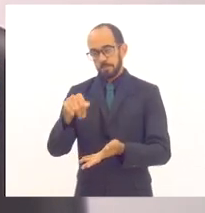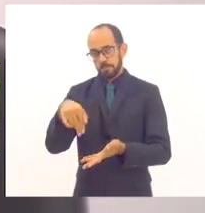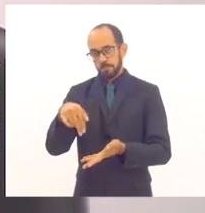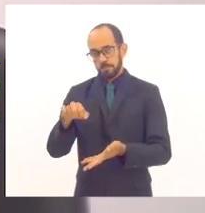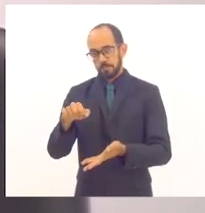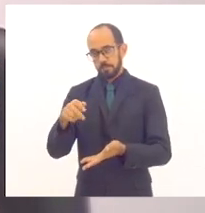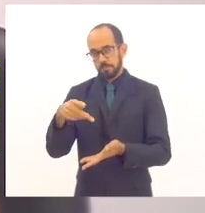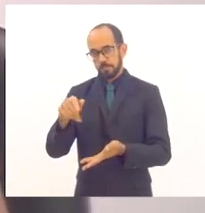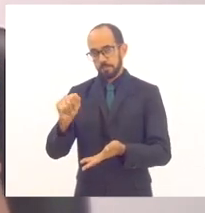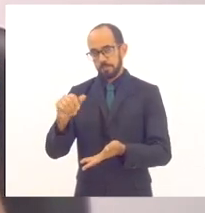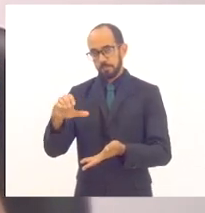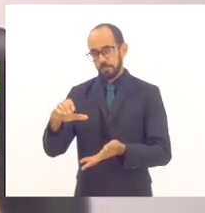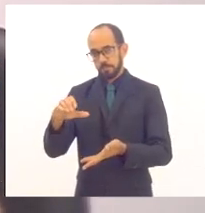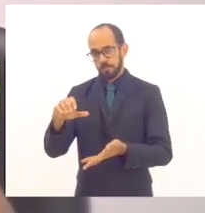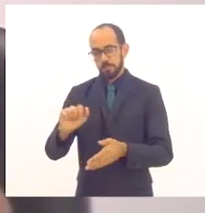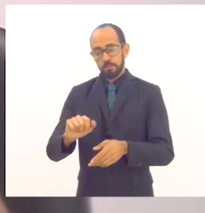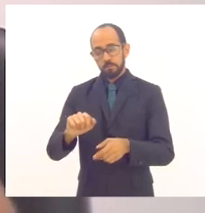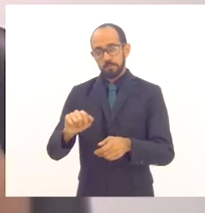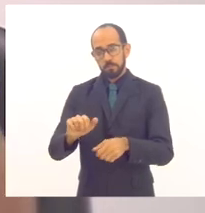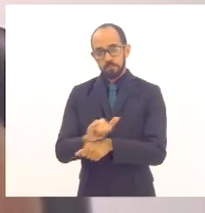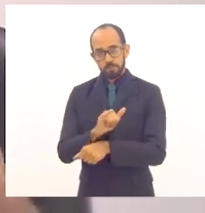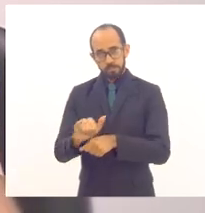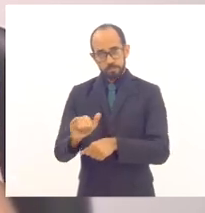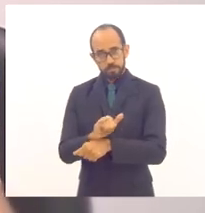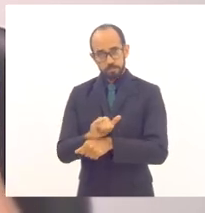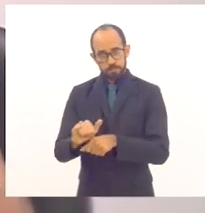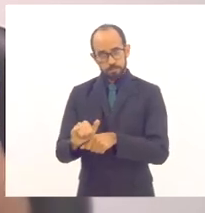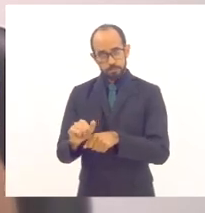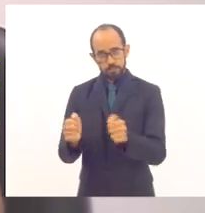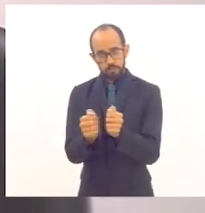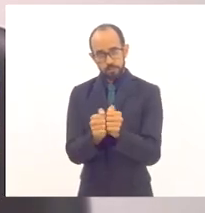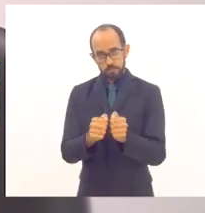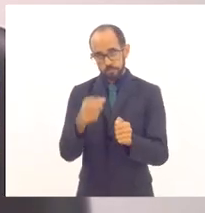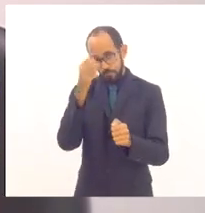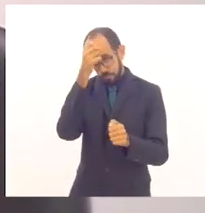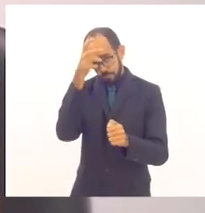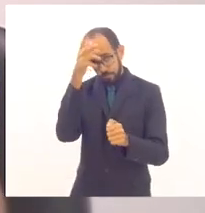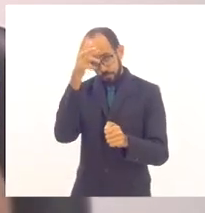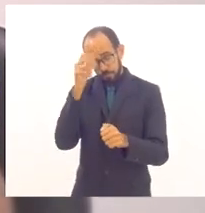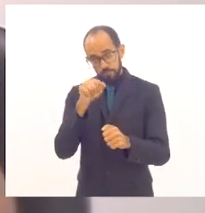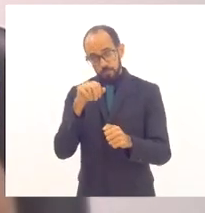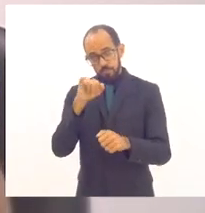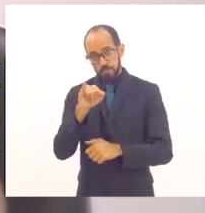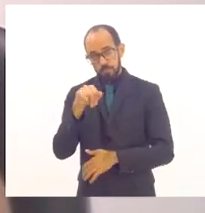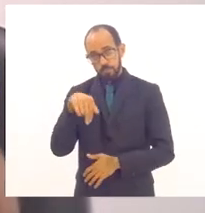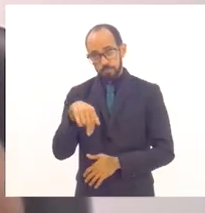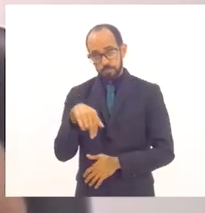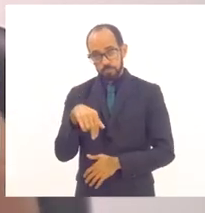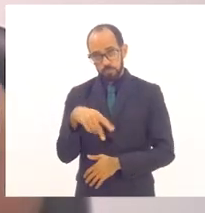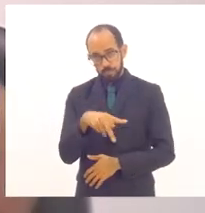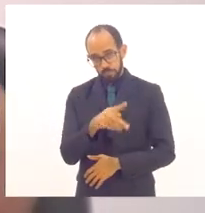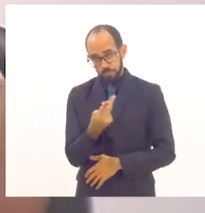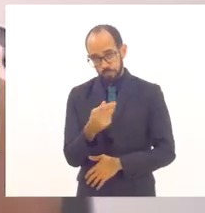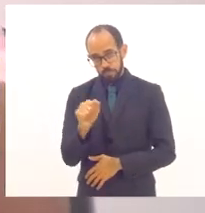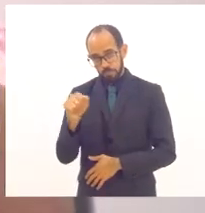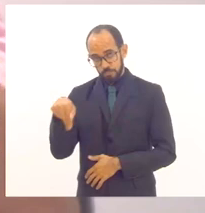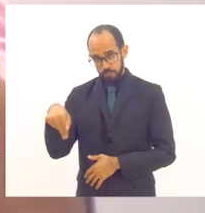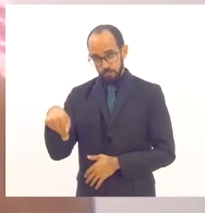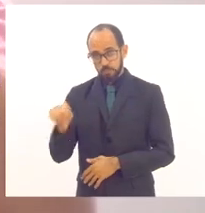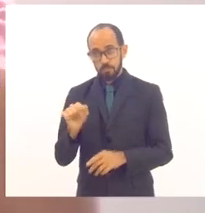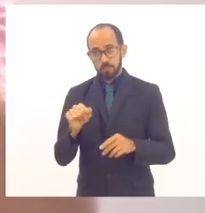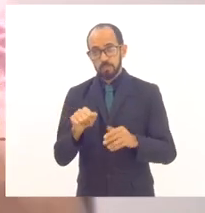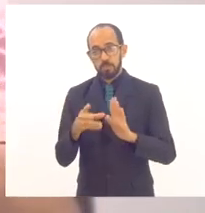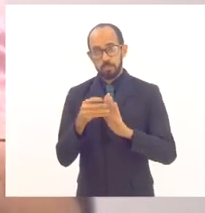fazer, que é estar articulado com municípios e com o IFAM para realizar a salvaguarda do bem que já foi registrado